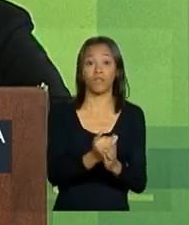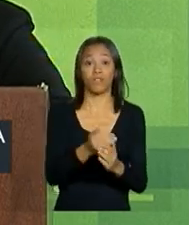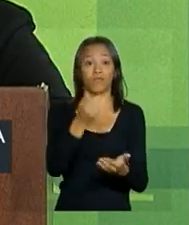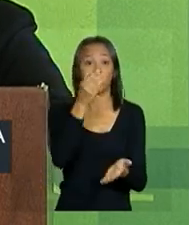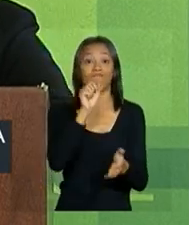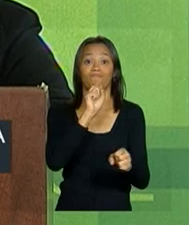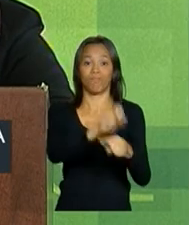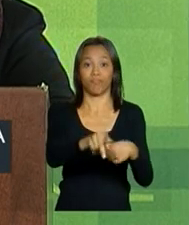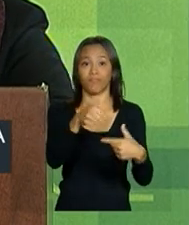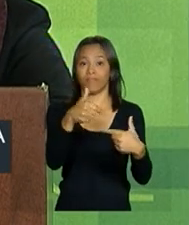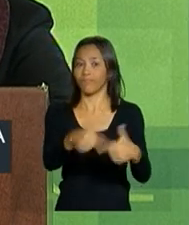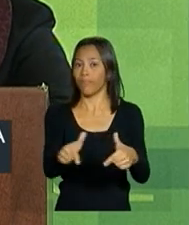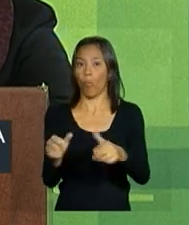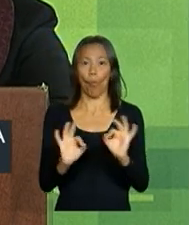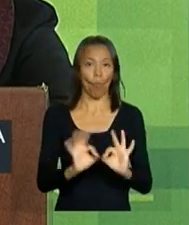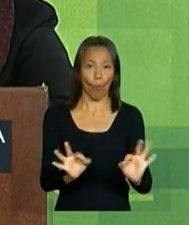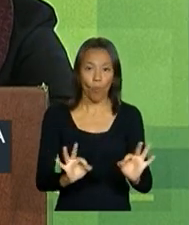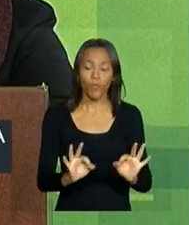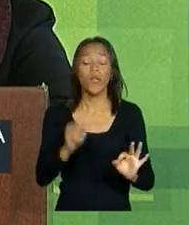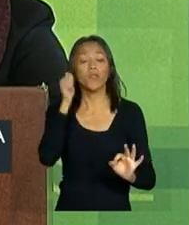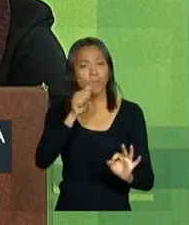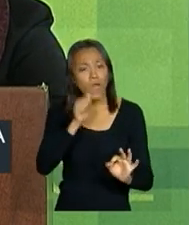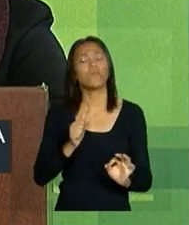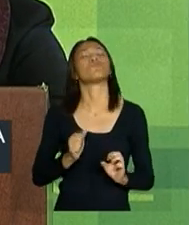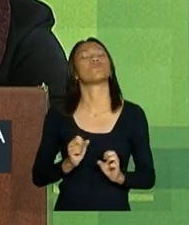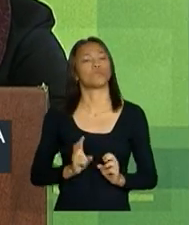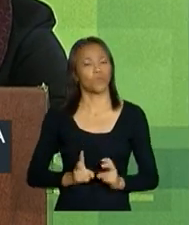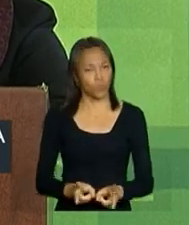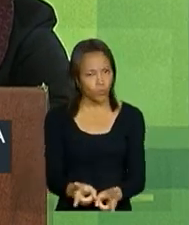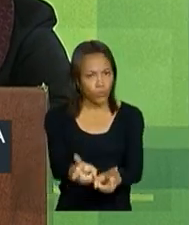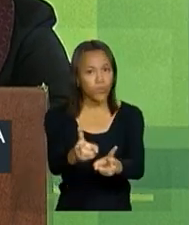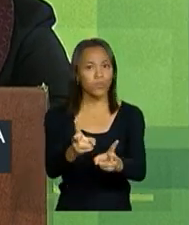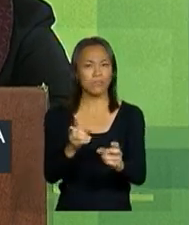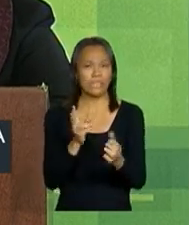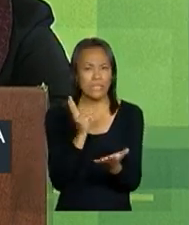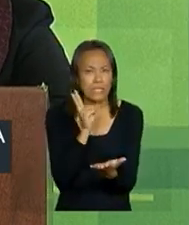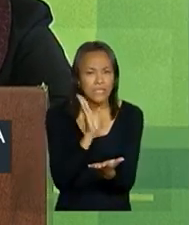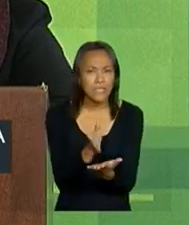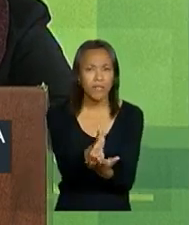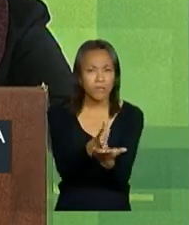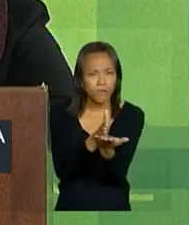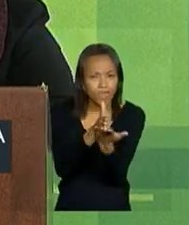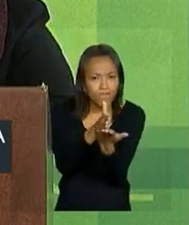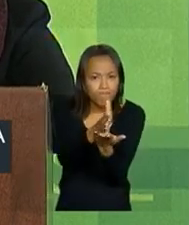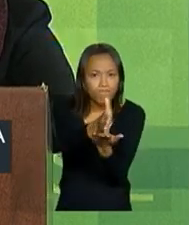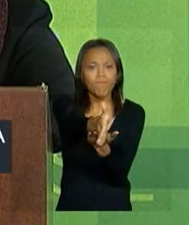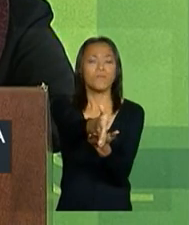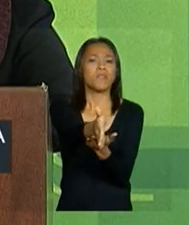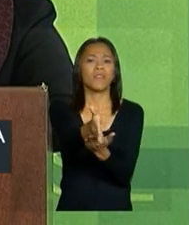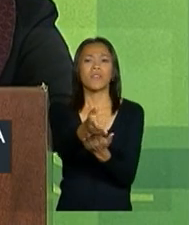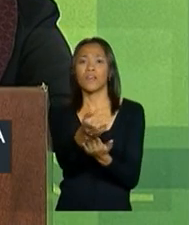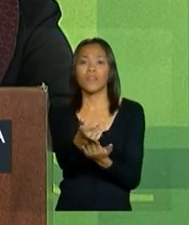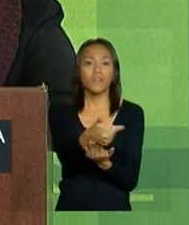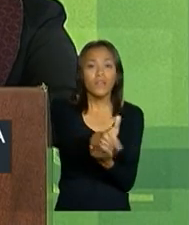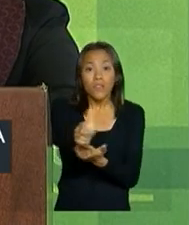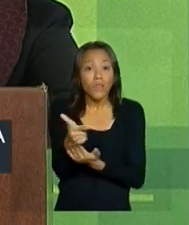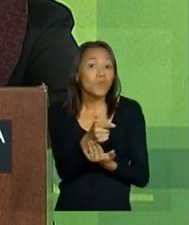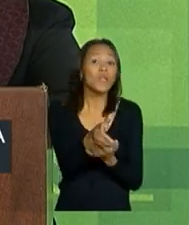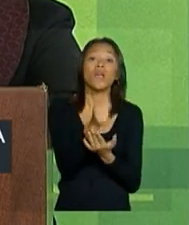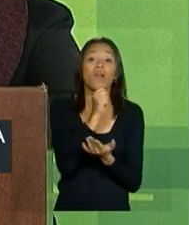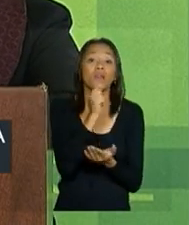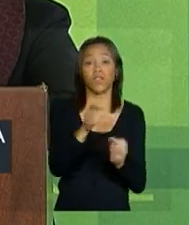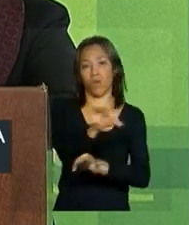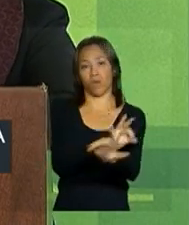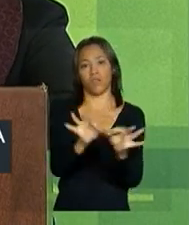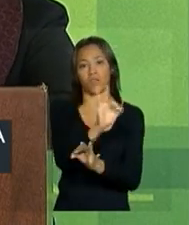assim as mulheres continuam ainda concentrada nos segmentos menos organizados da